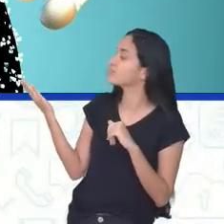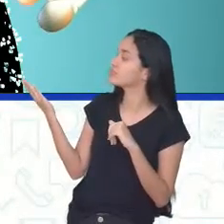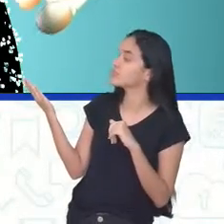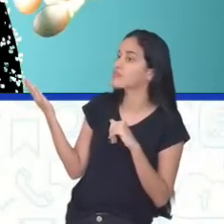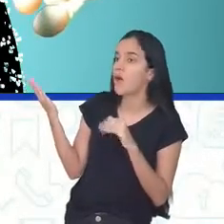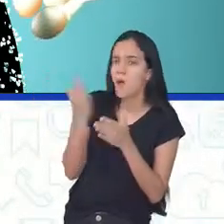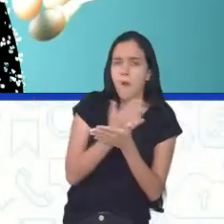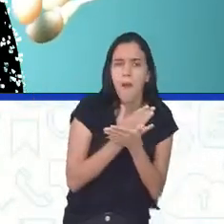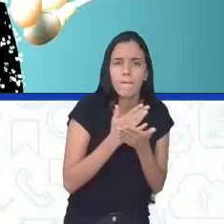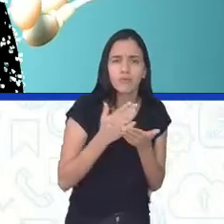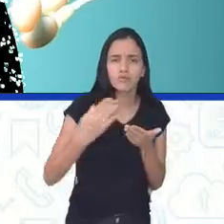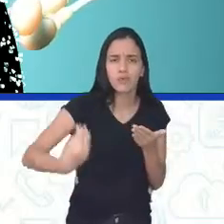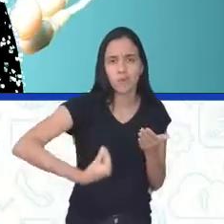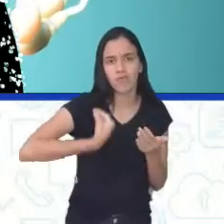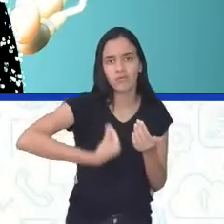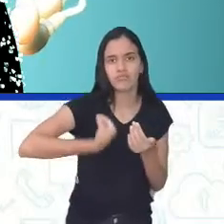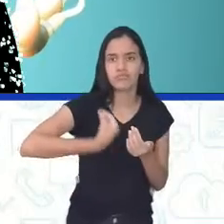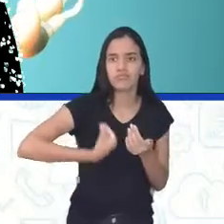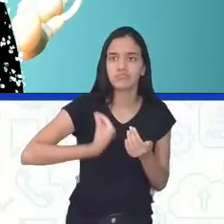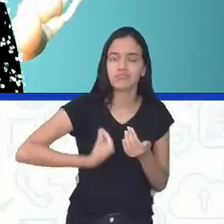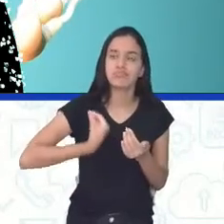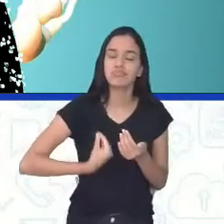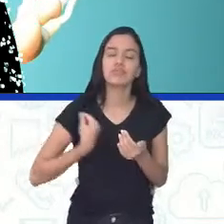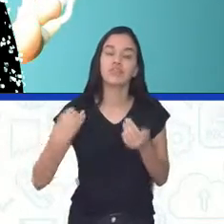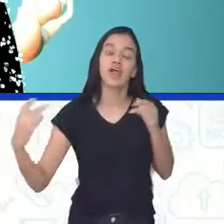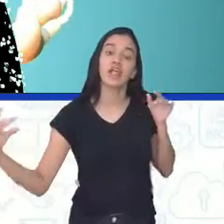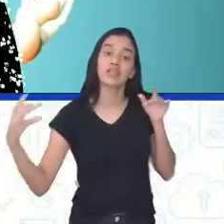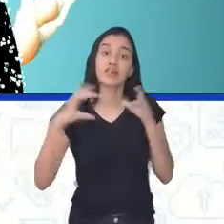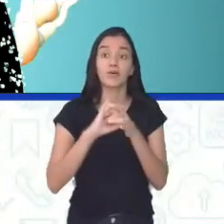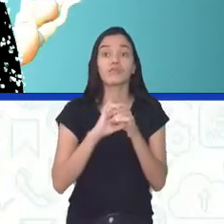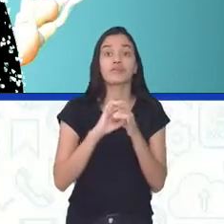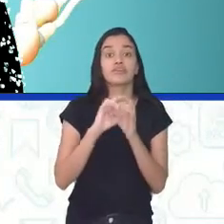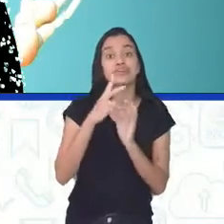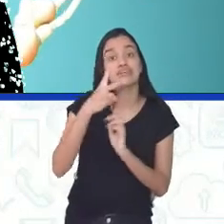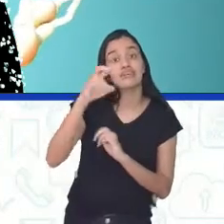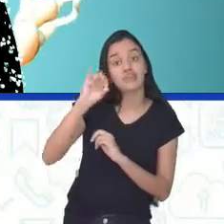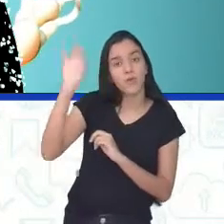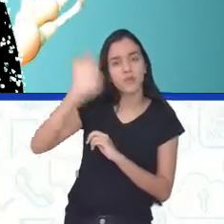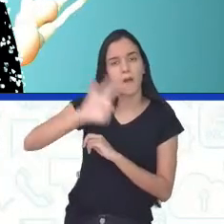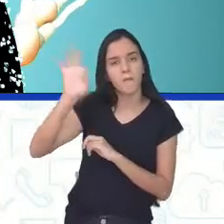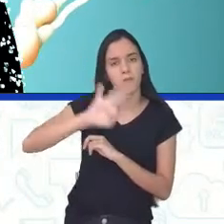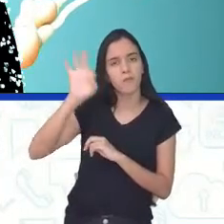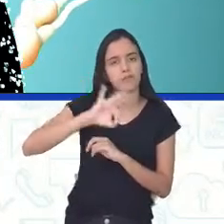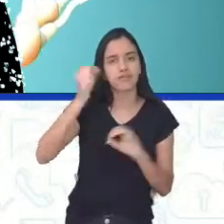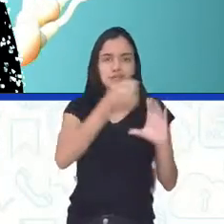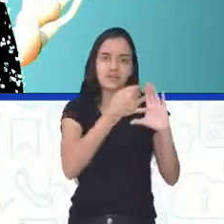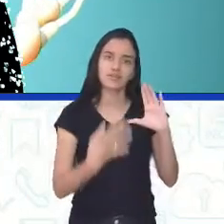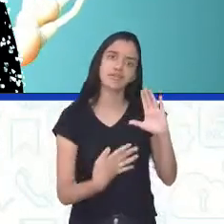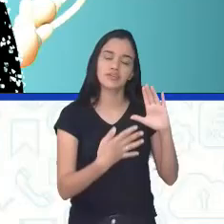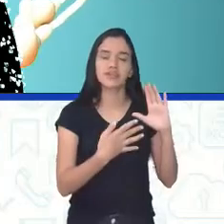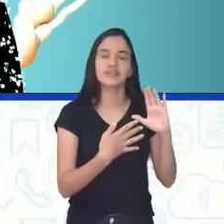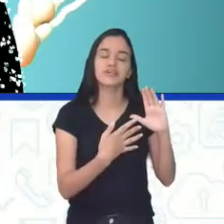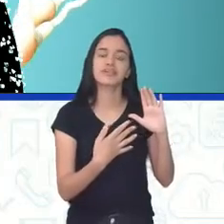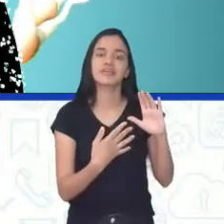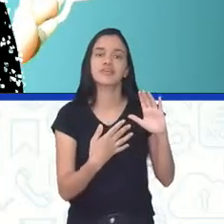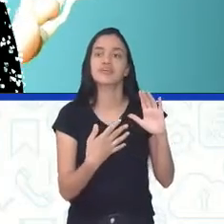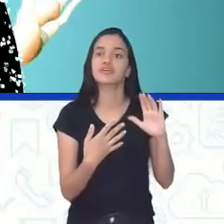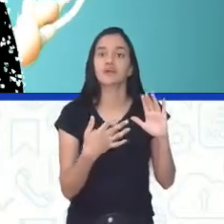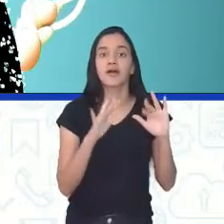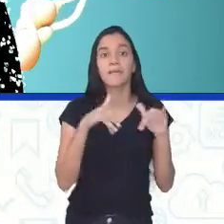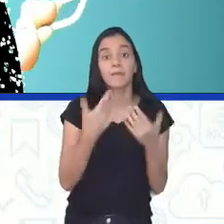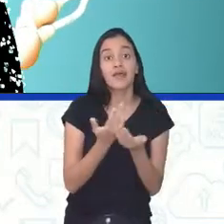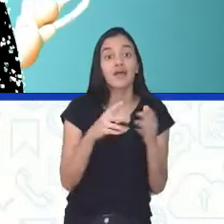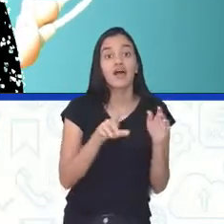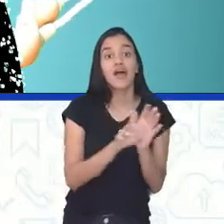vida, a nossa vida começou aí, da união de 50% de característica que o espermatozoide leva